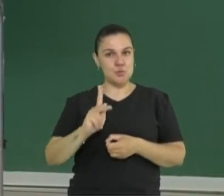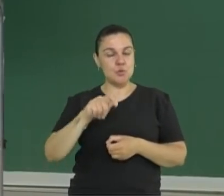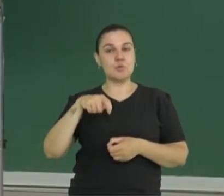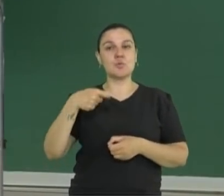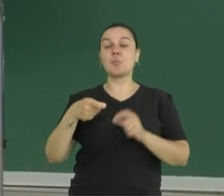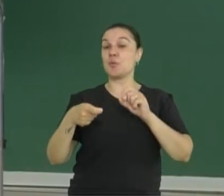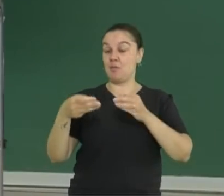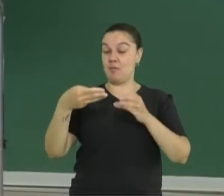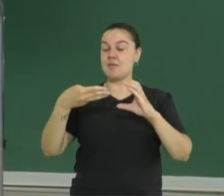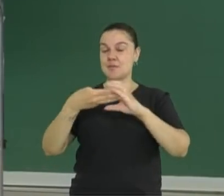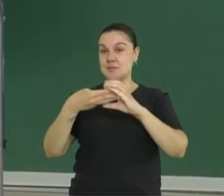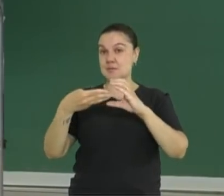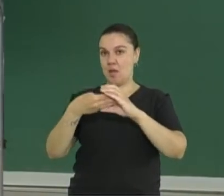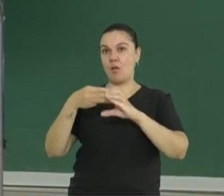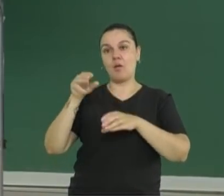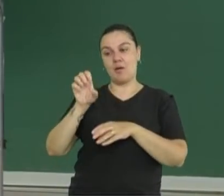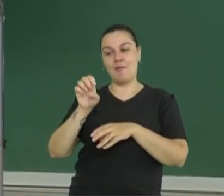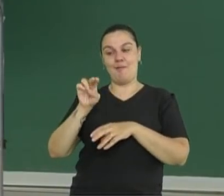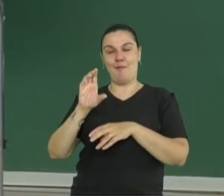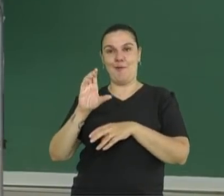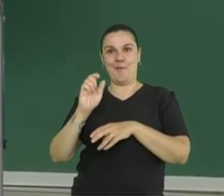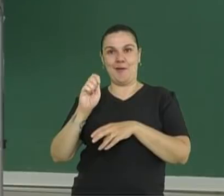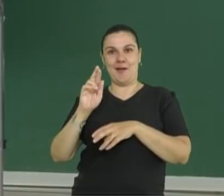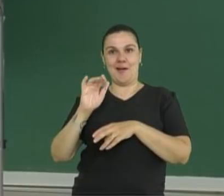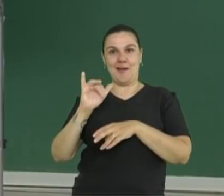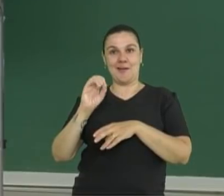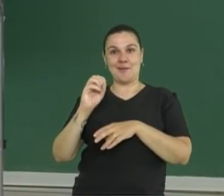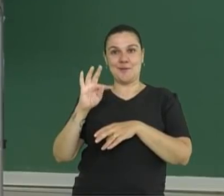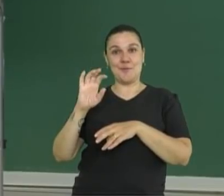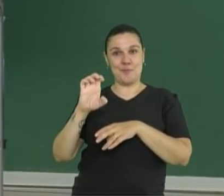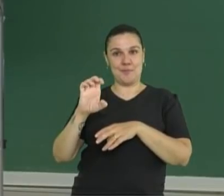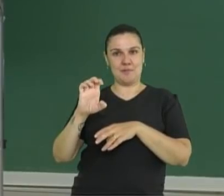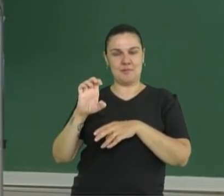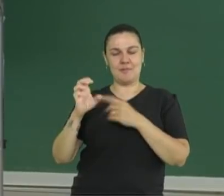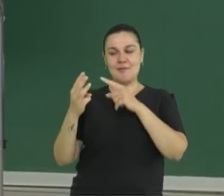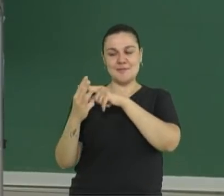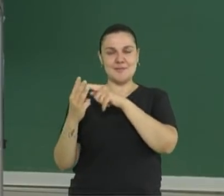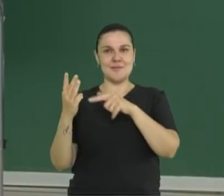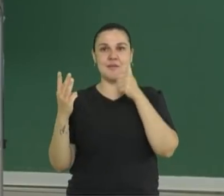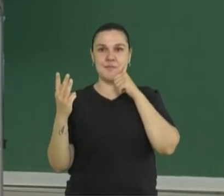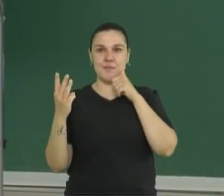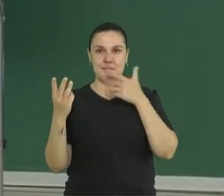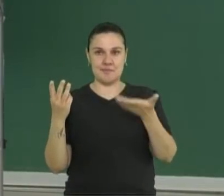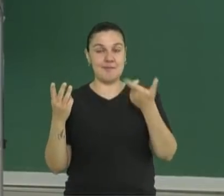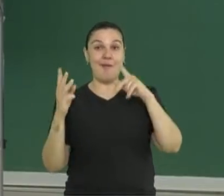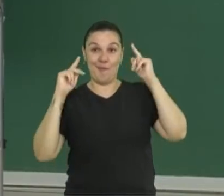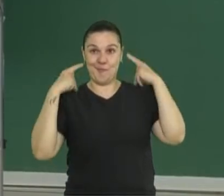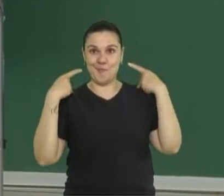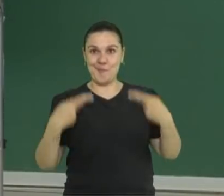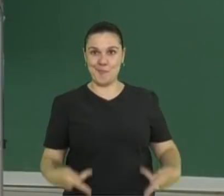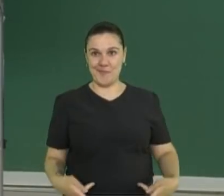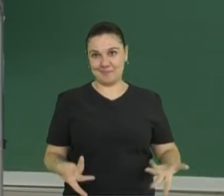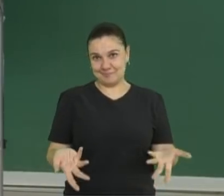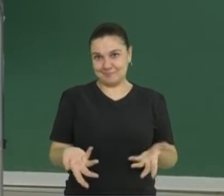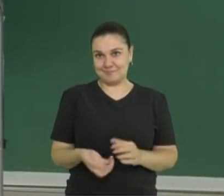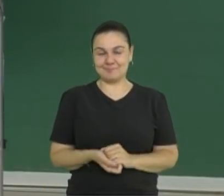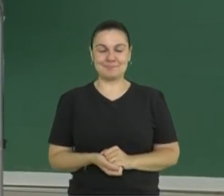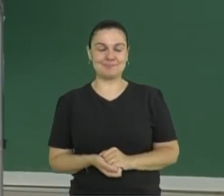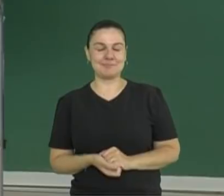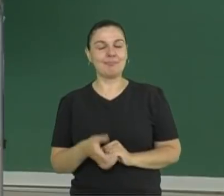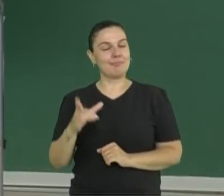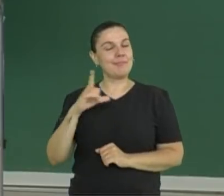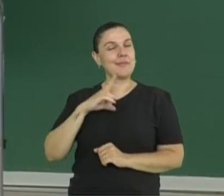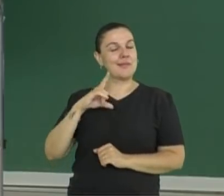de célula do tipo eucarionte. Essas três moças são seres humanos, né? Então